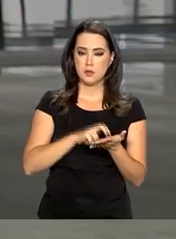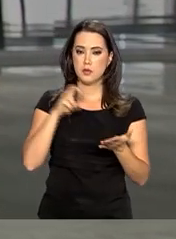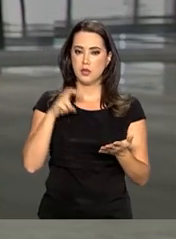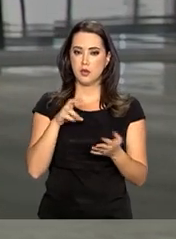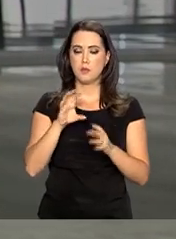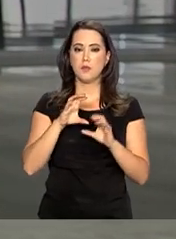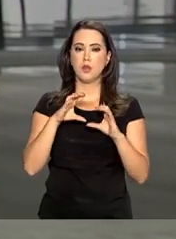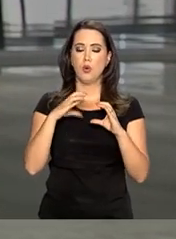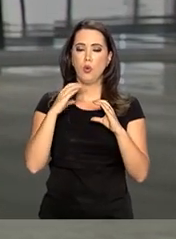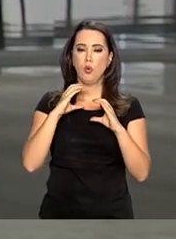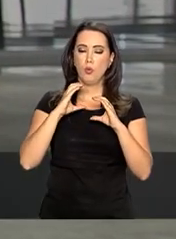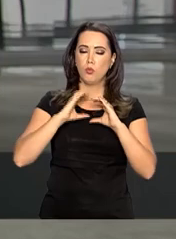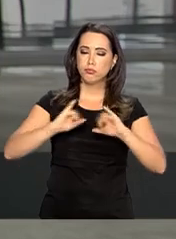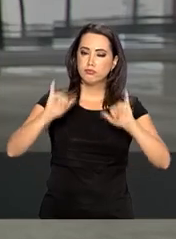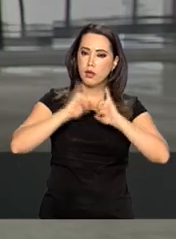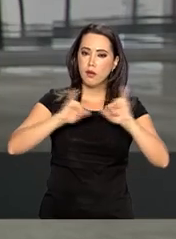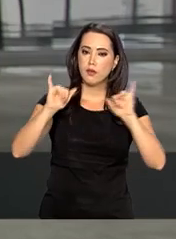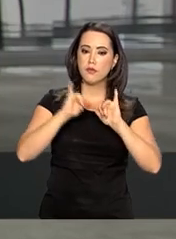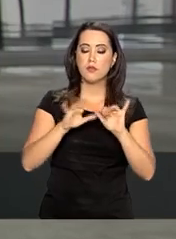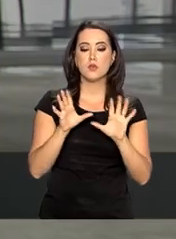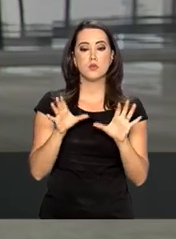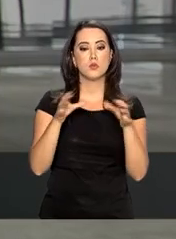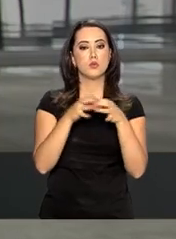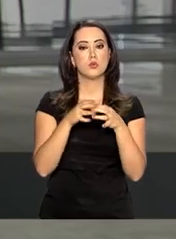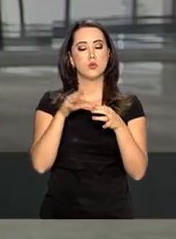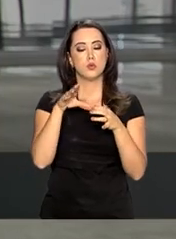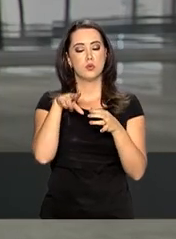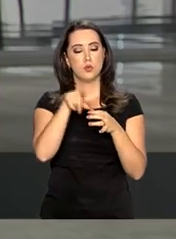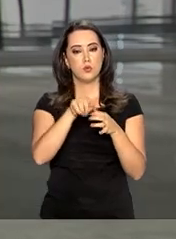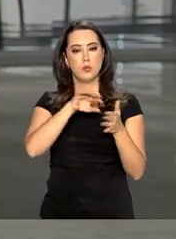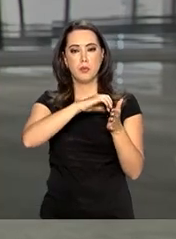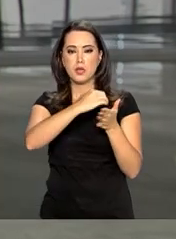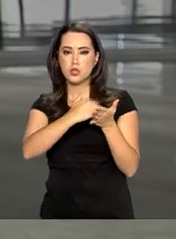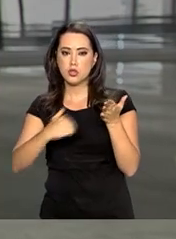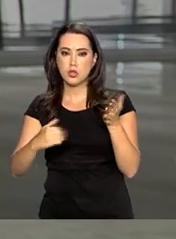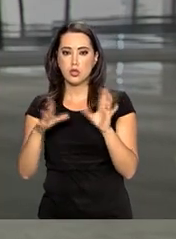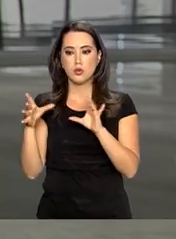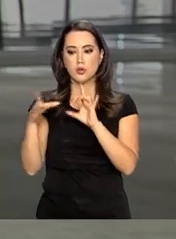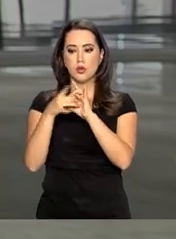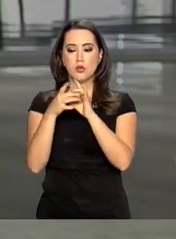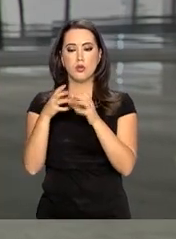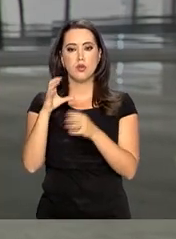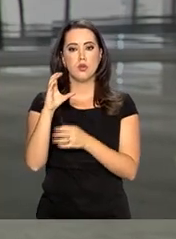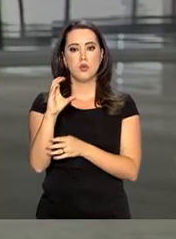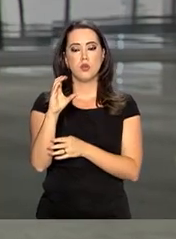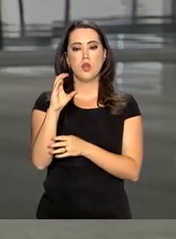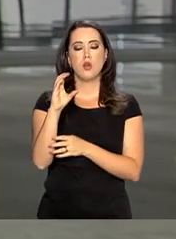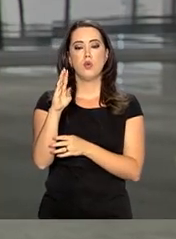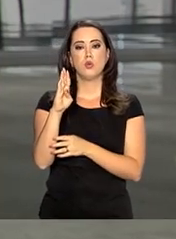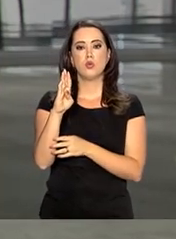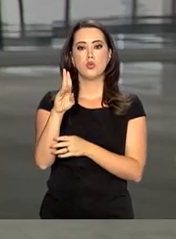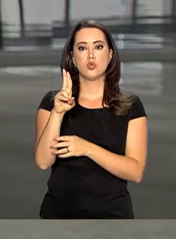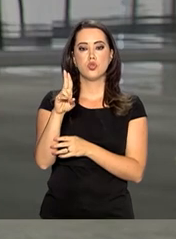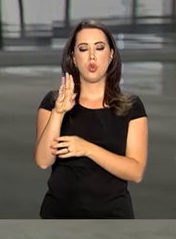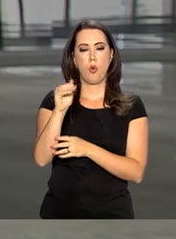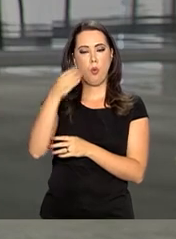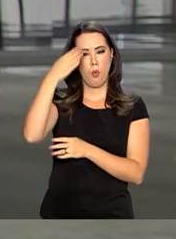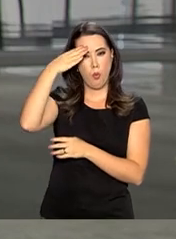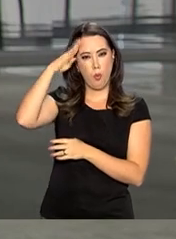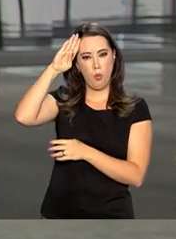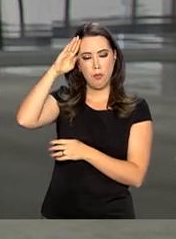da Organização Pan-Americana de Saúde sobre a retirada da parceria de Cuba dentro do programa Mais